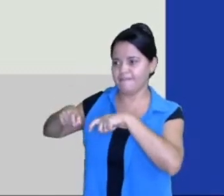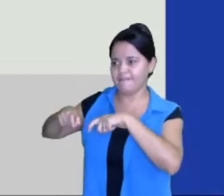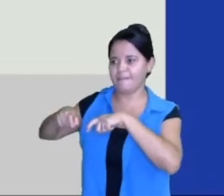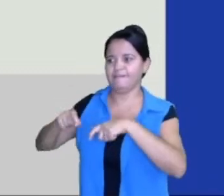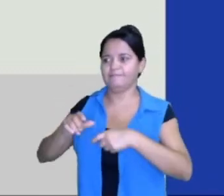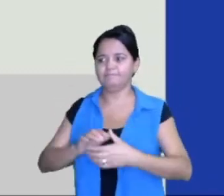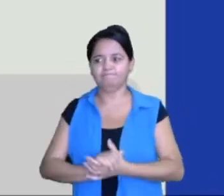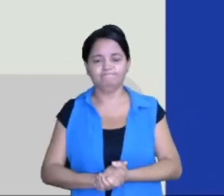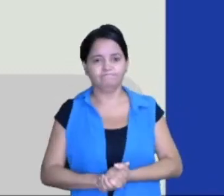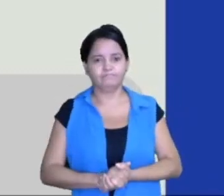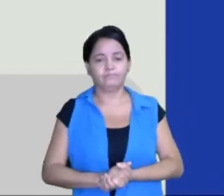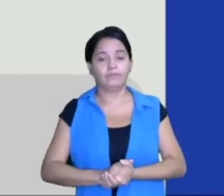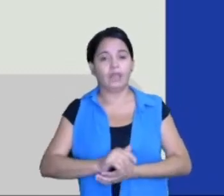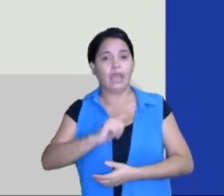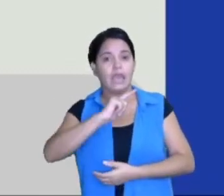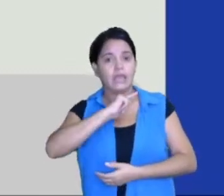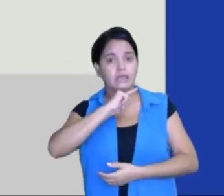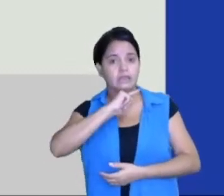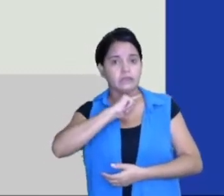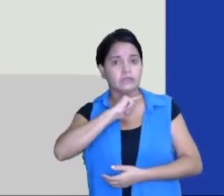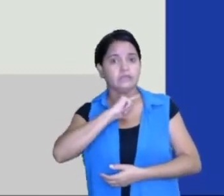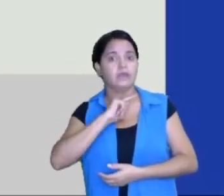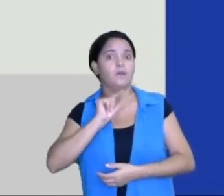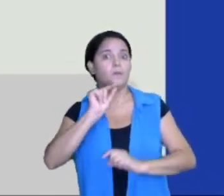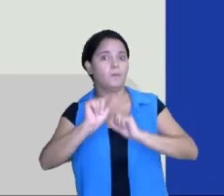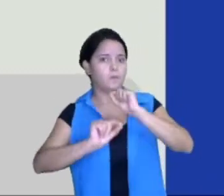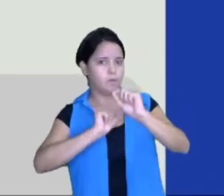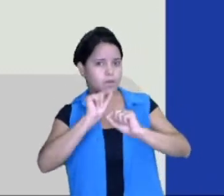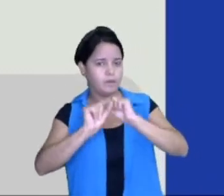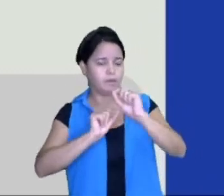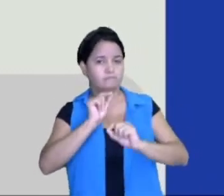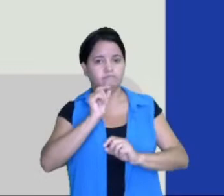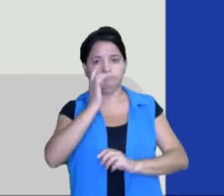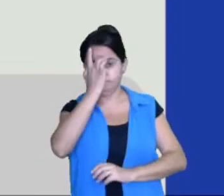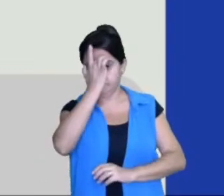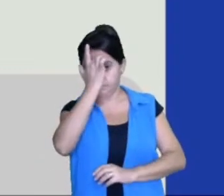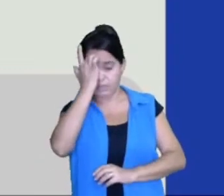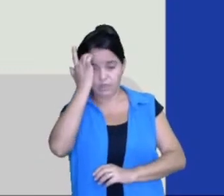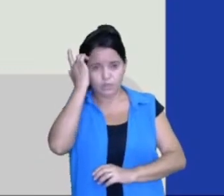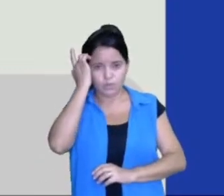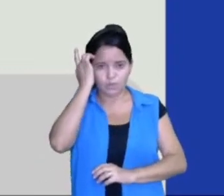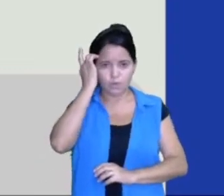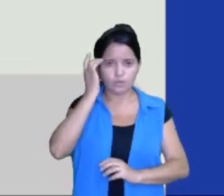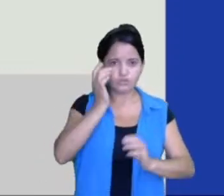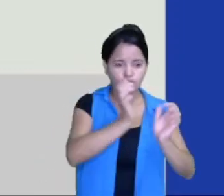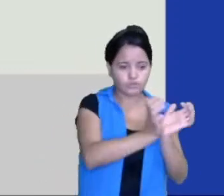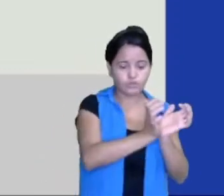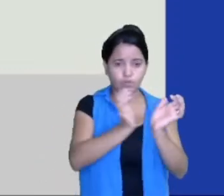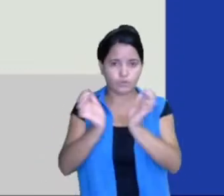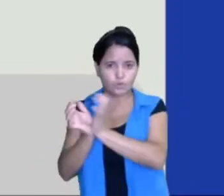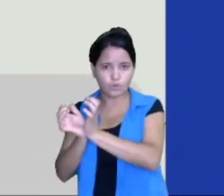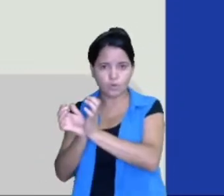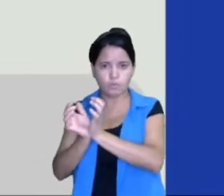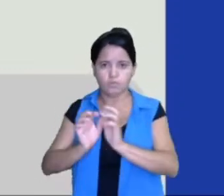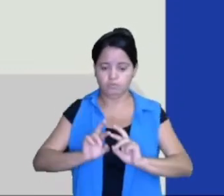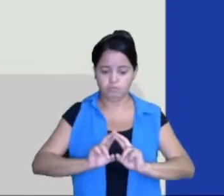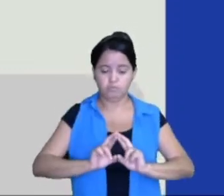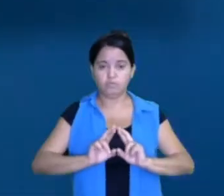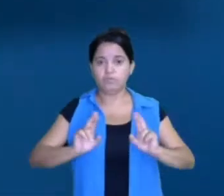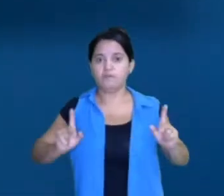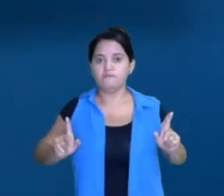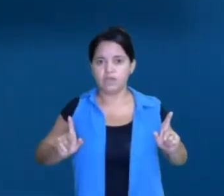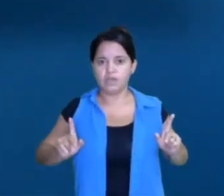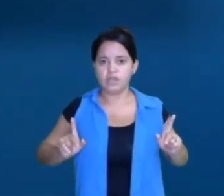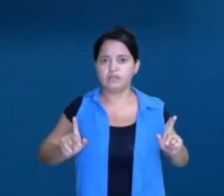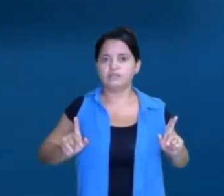ao czar. Eram somente essas classes sociais que possuíam direito. Volta aqui para mim,